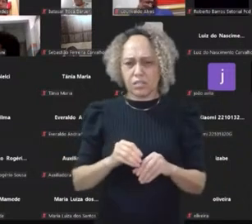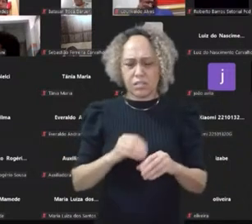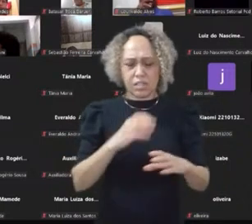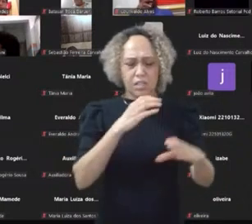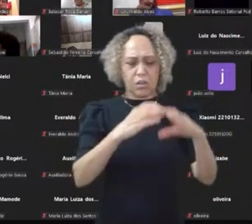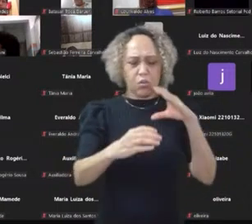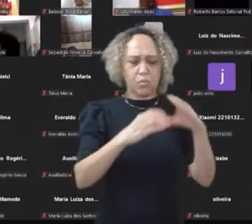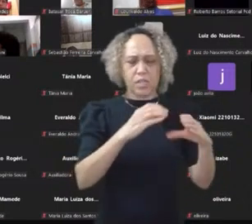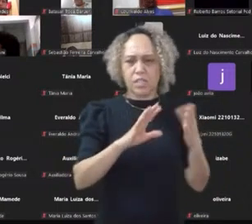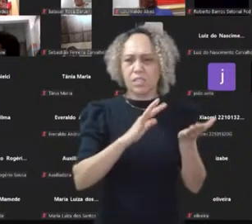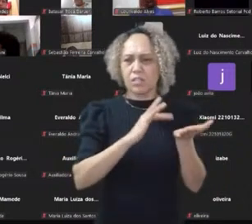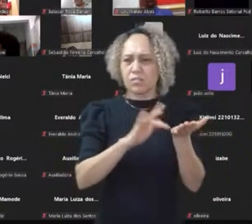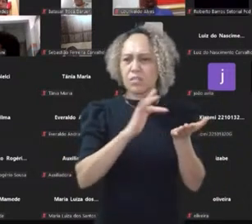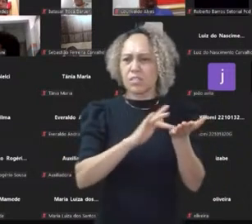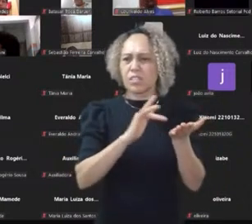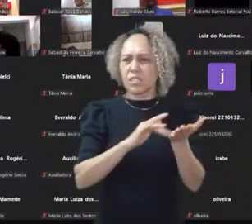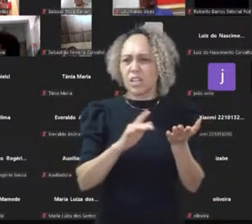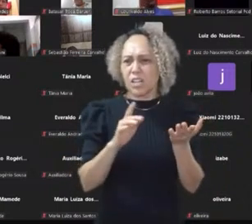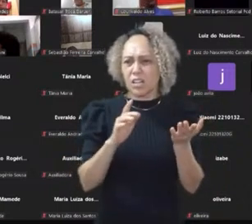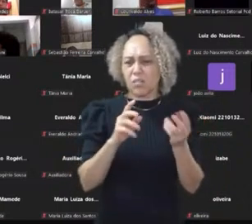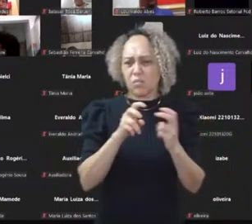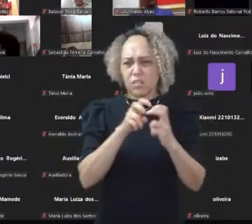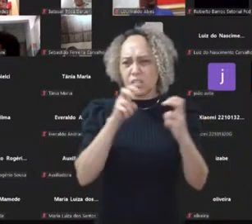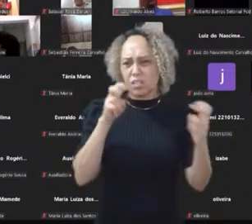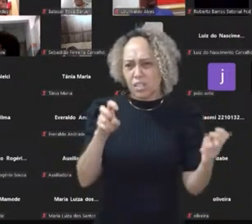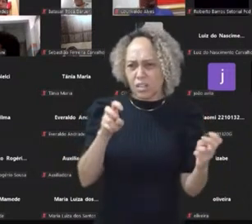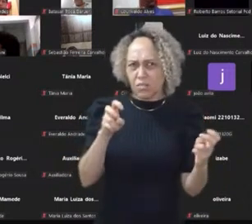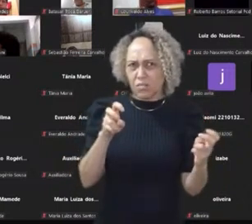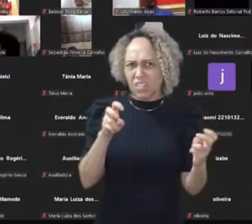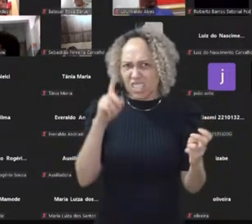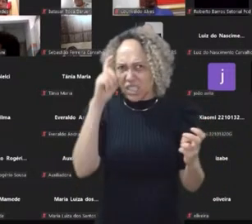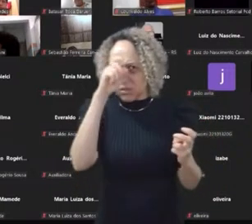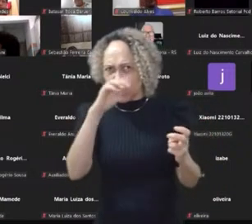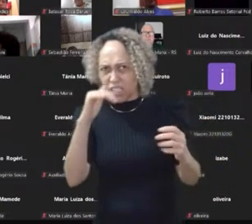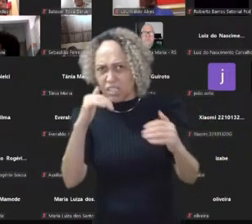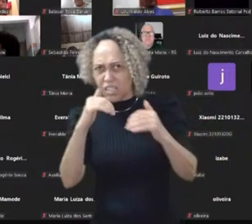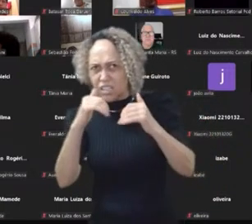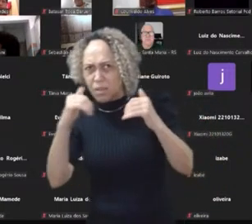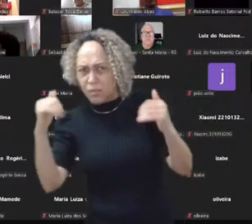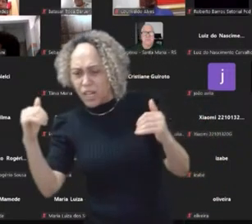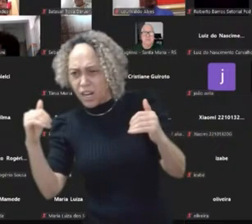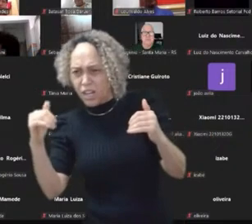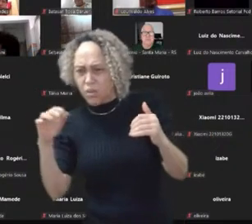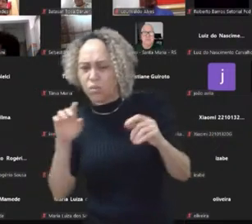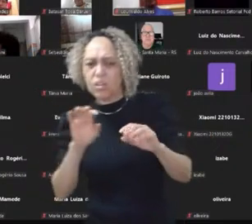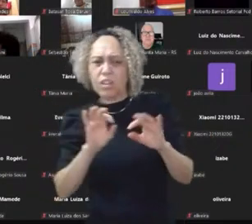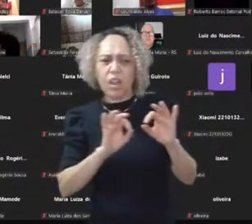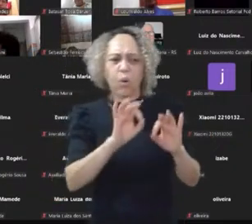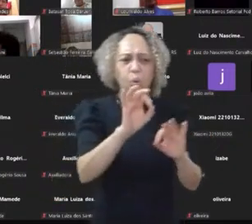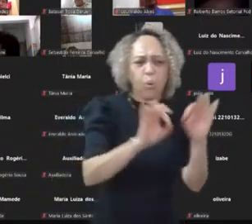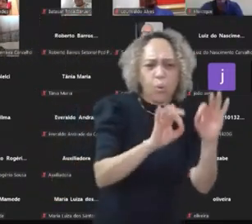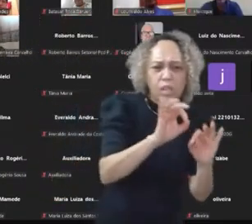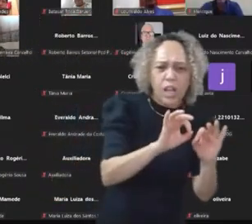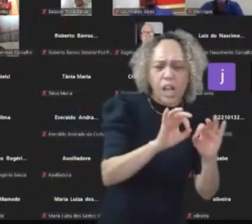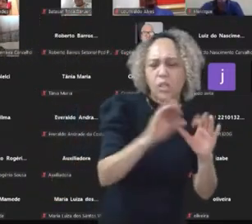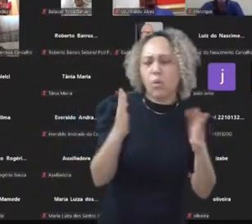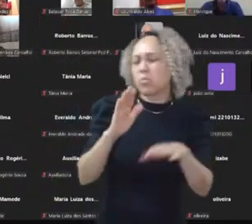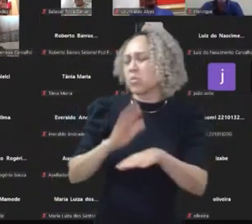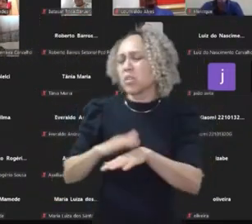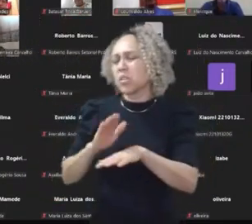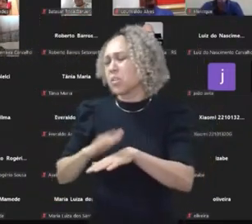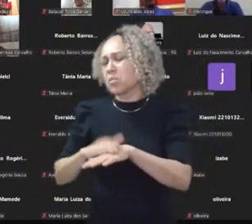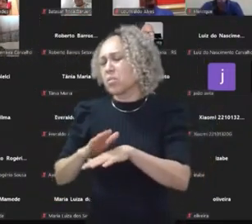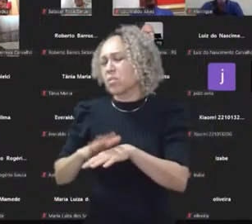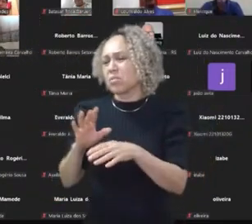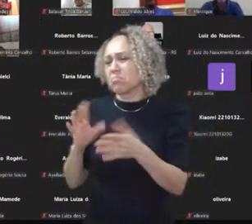é é difícil a gente separar o que é coordenado e o que é espontâneo vez enquando também a esquerda fica